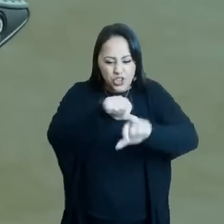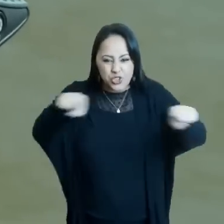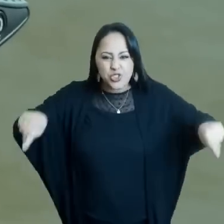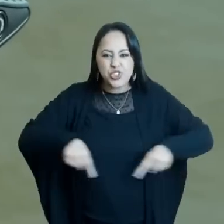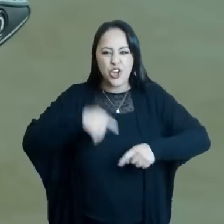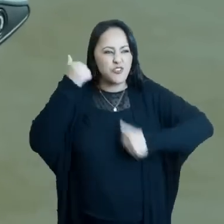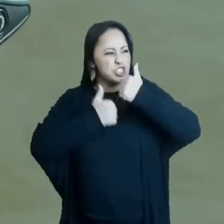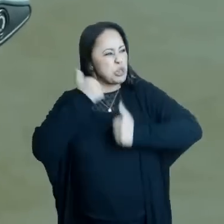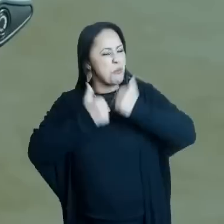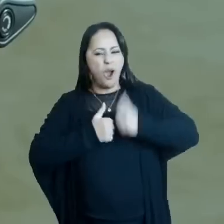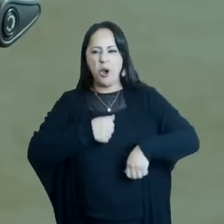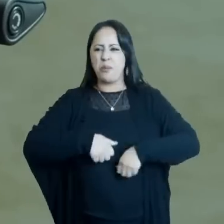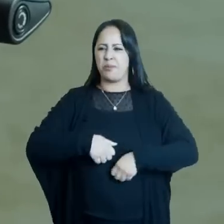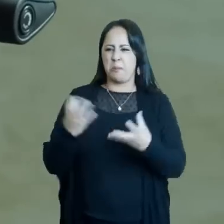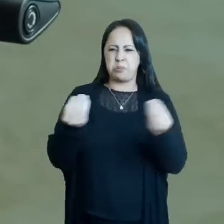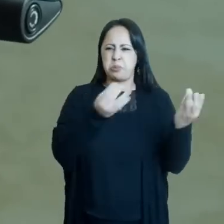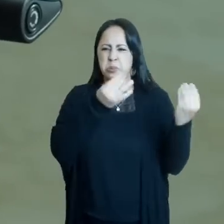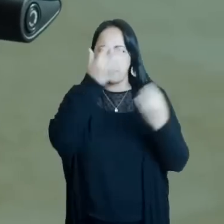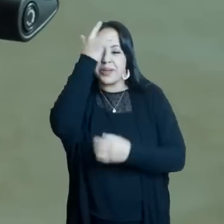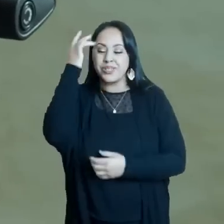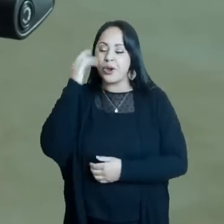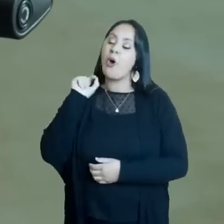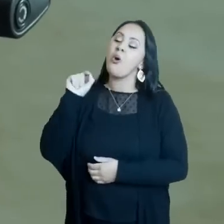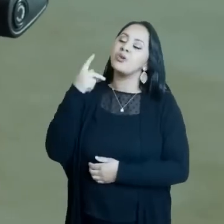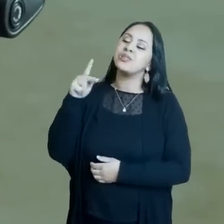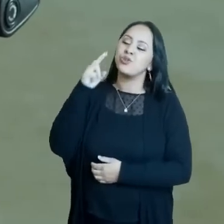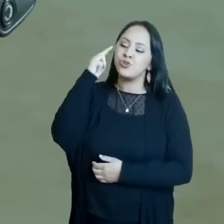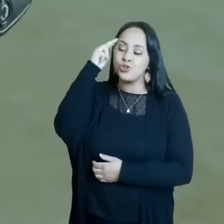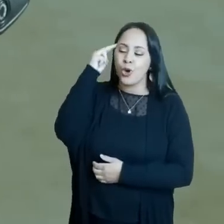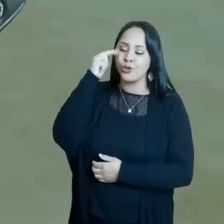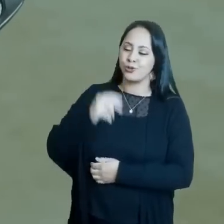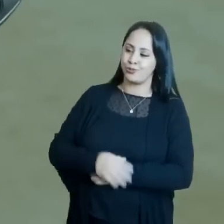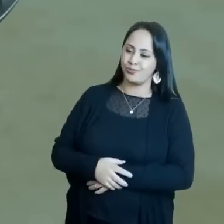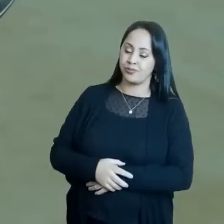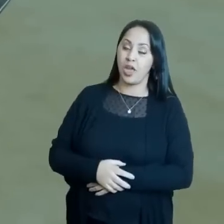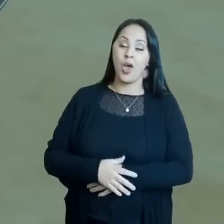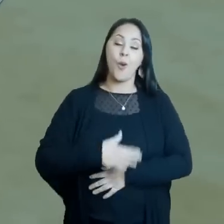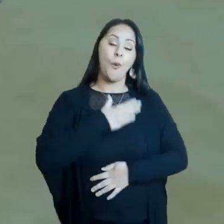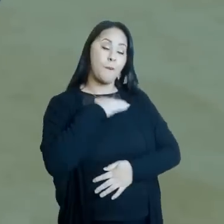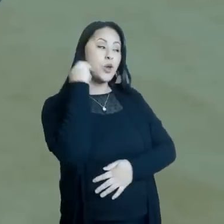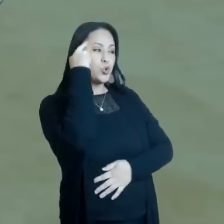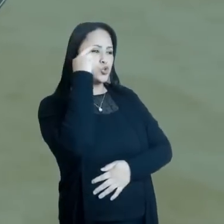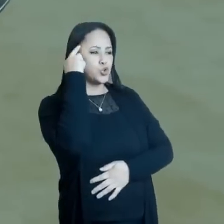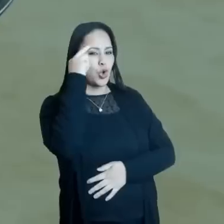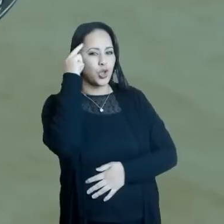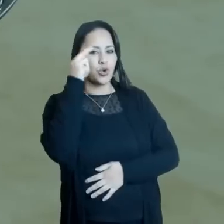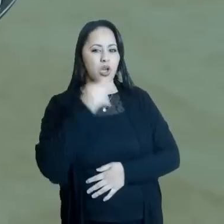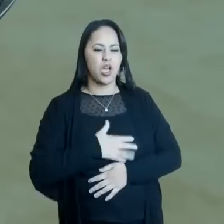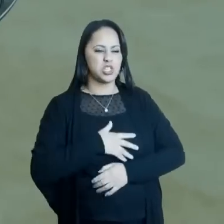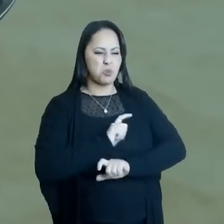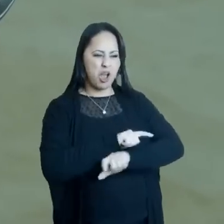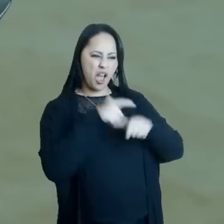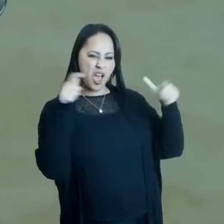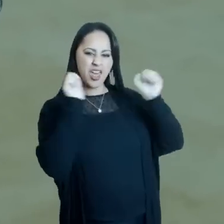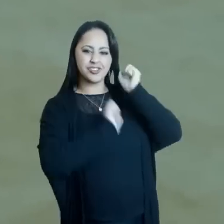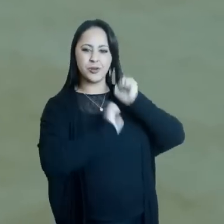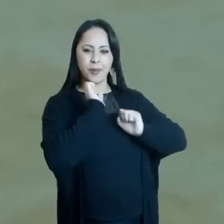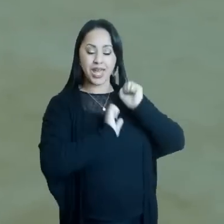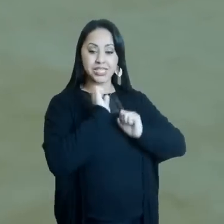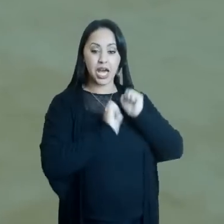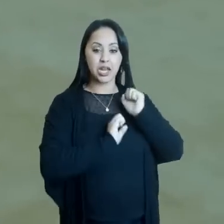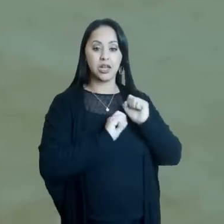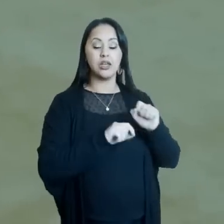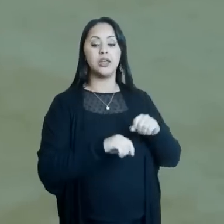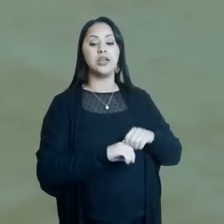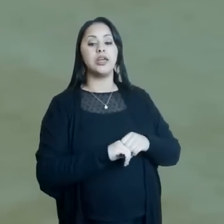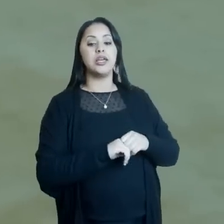falando para milhares e milhares de pessoas. Qual é o seu sonho? Meu sonho é de ser uma grande empresária e também